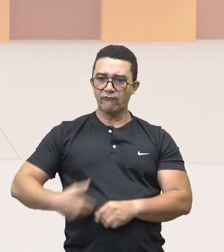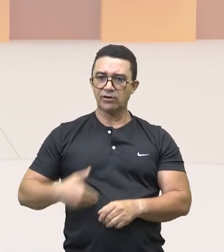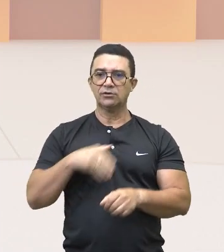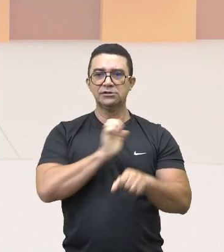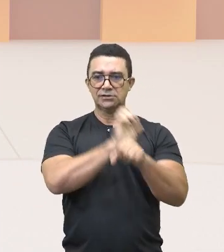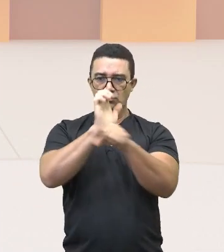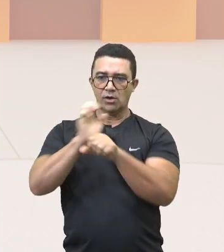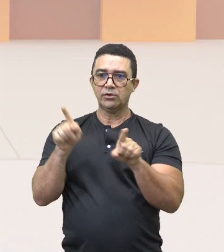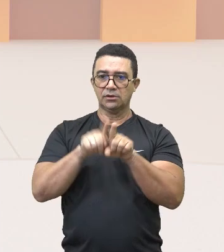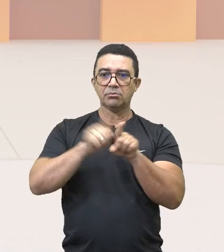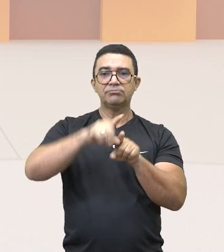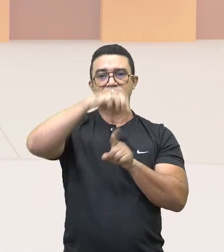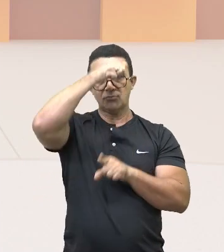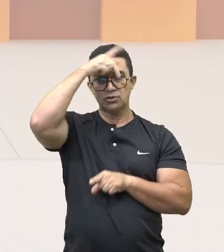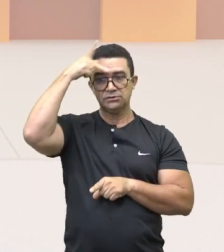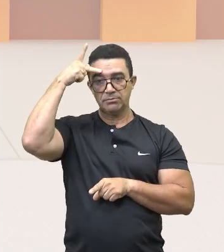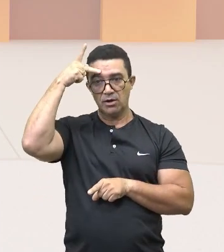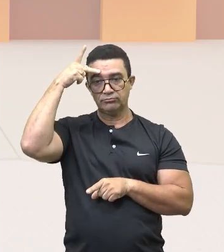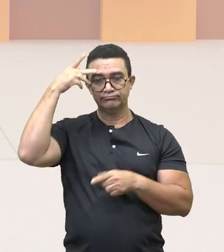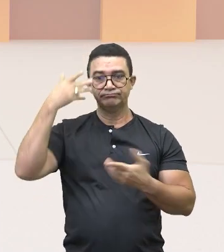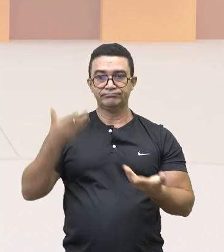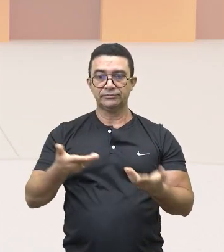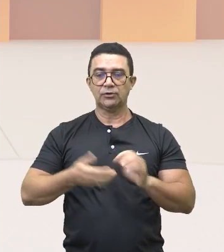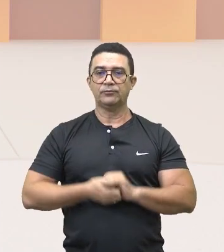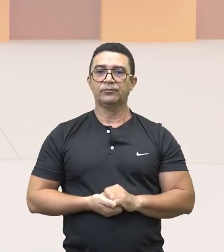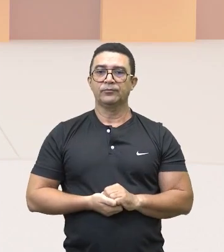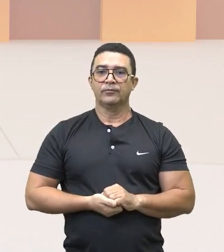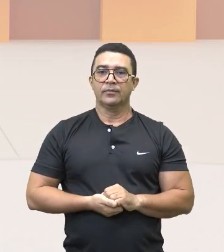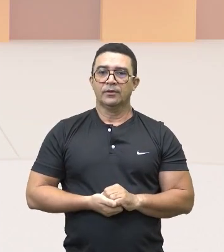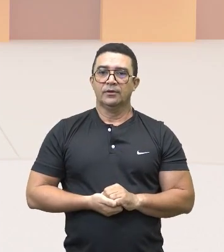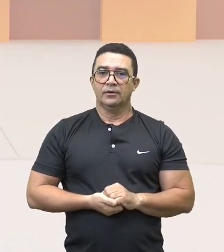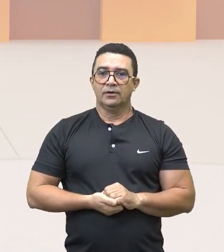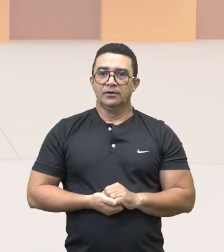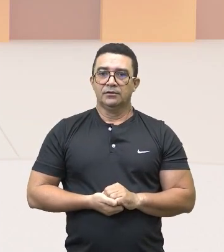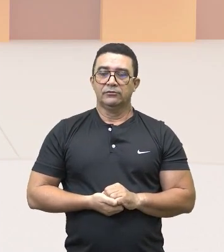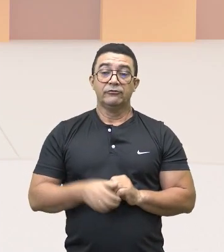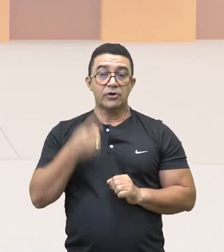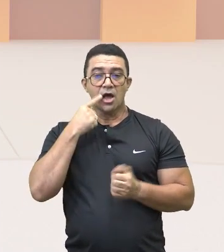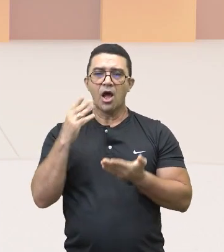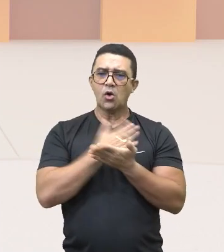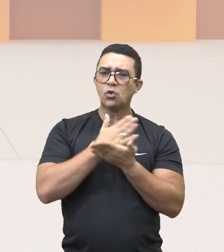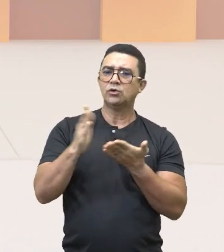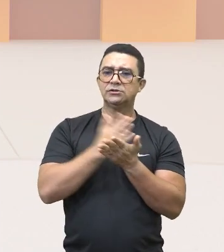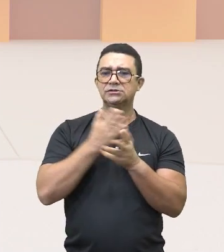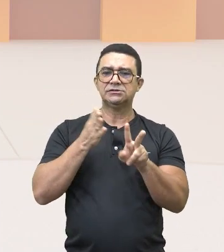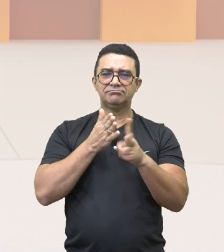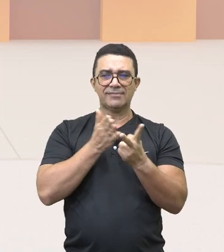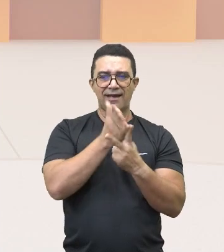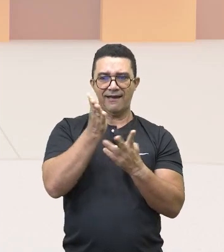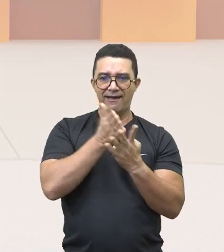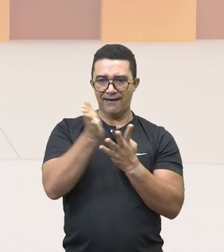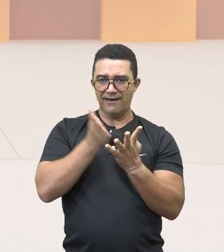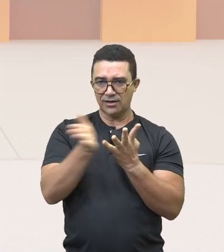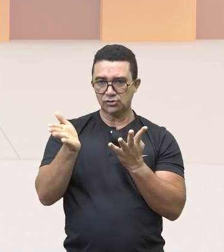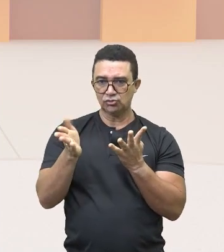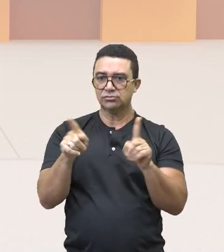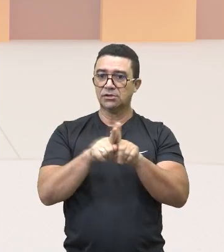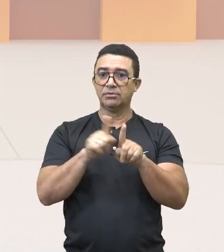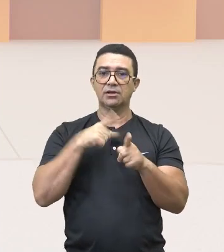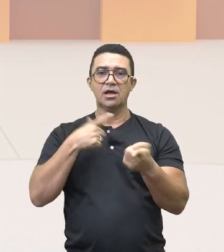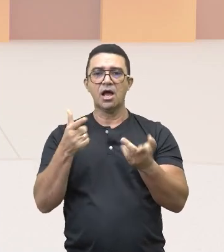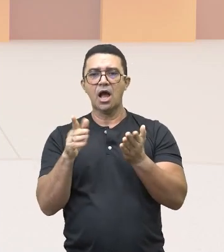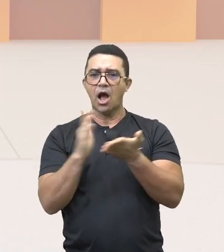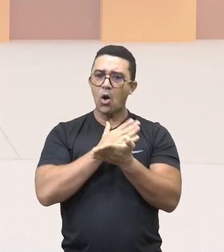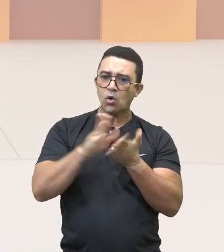e municipais também, né? É até interessante, na próxima tela a gente vai ver aí alguns eixos, né? A gente tem aí alguns programas que é